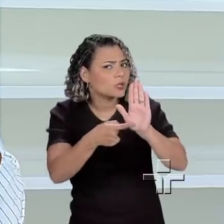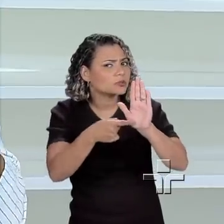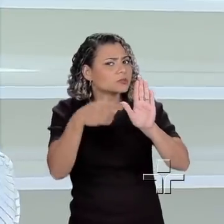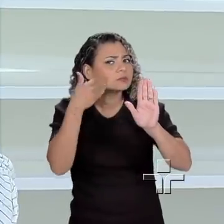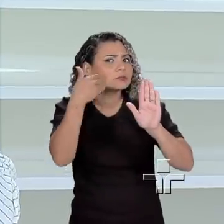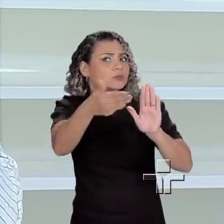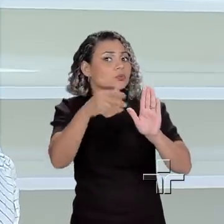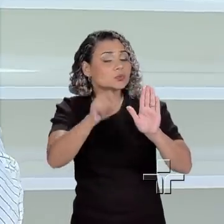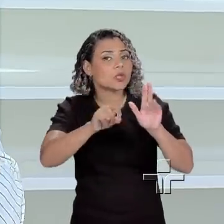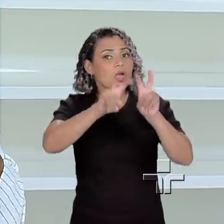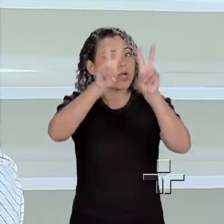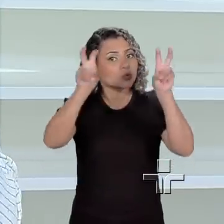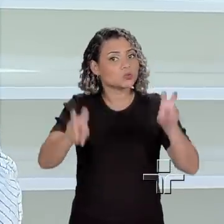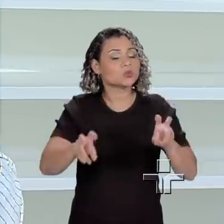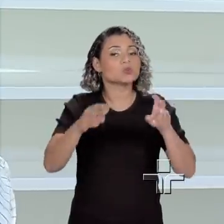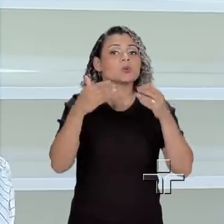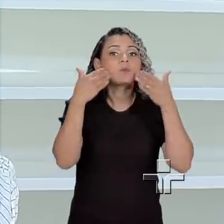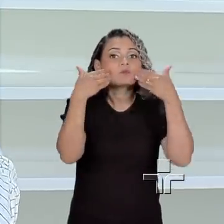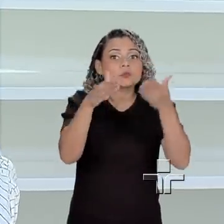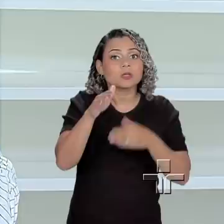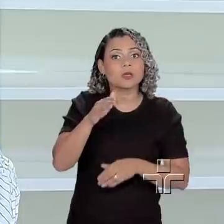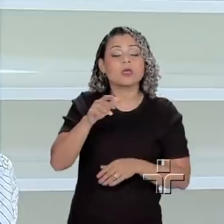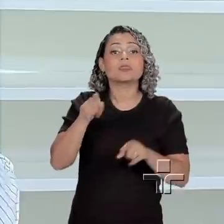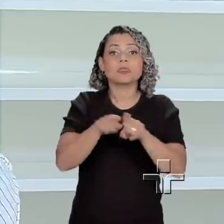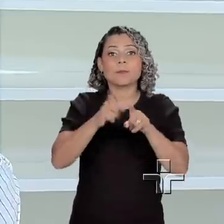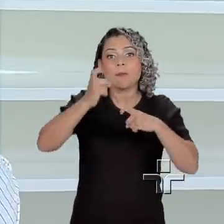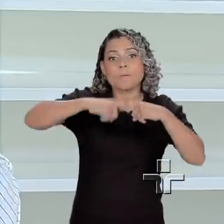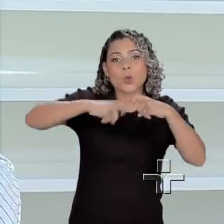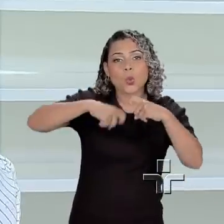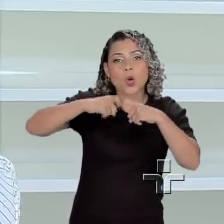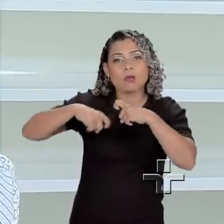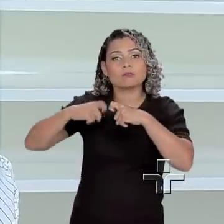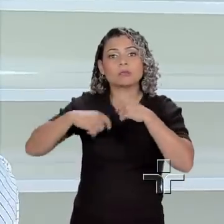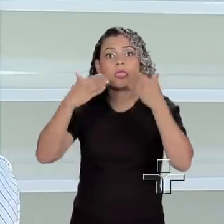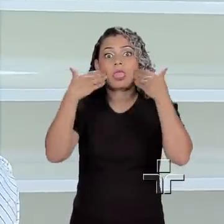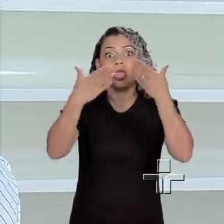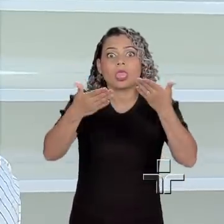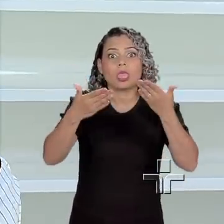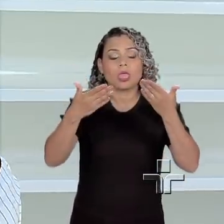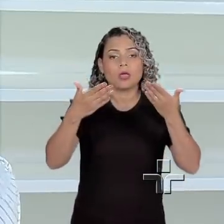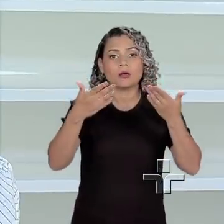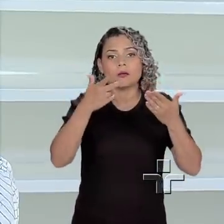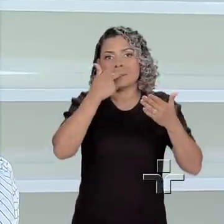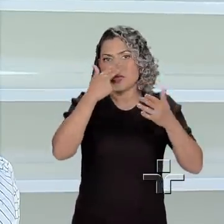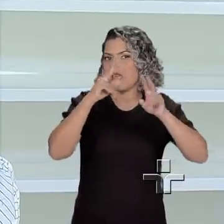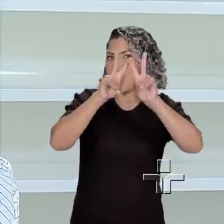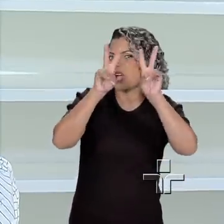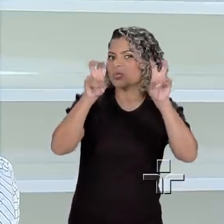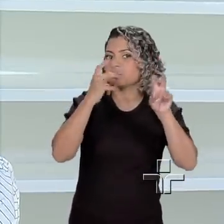o assunto da pornografia embaixo do tapete, achando que é assim, um assunto